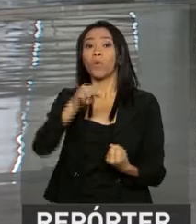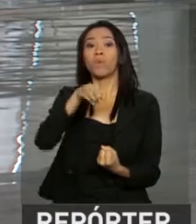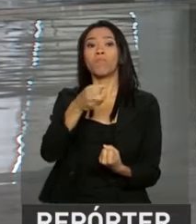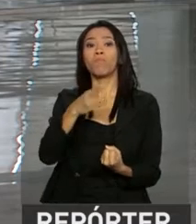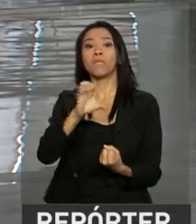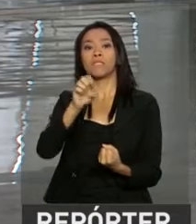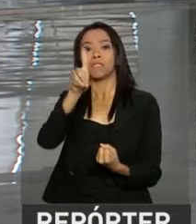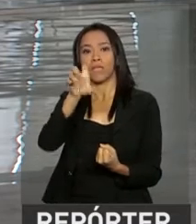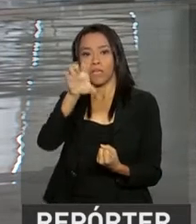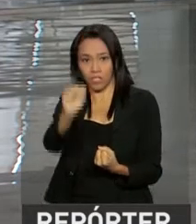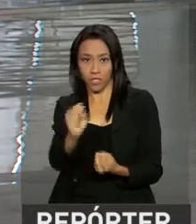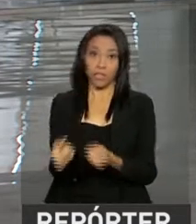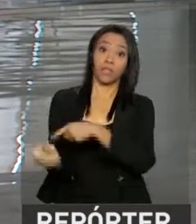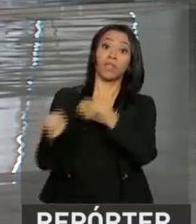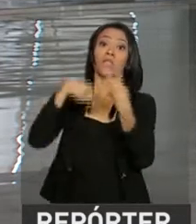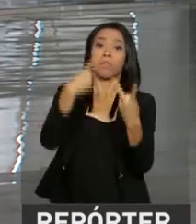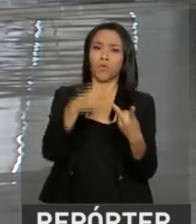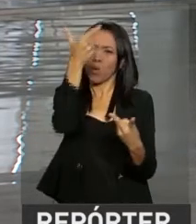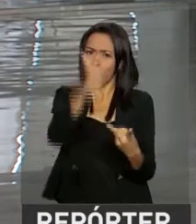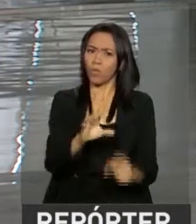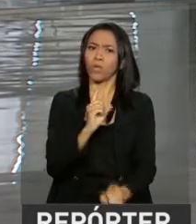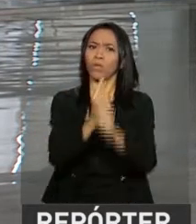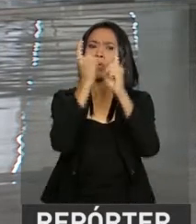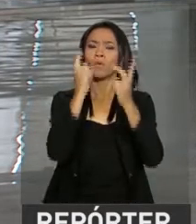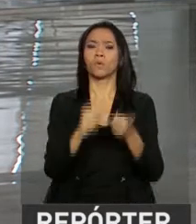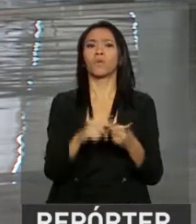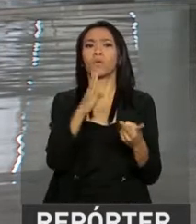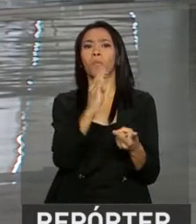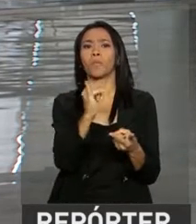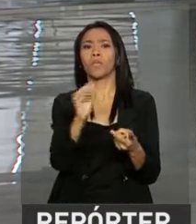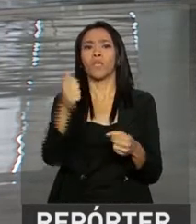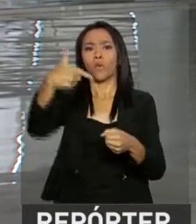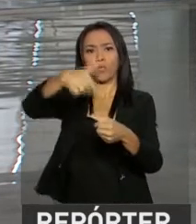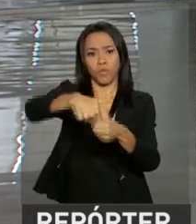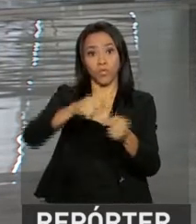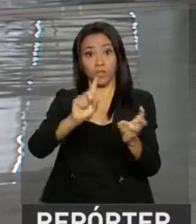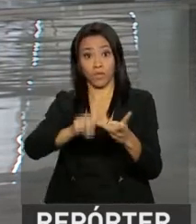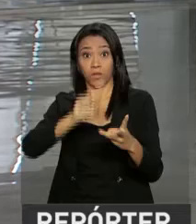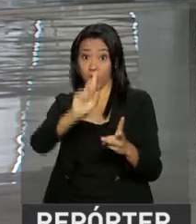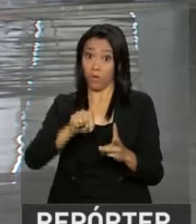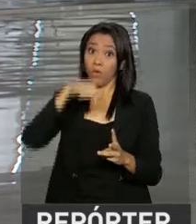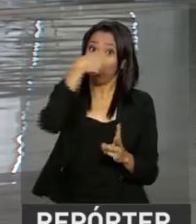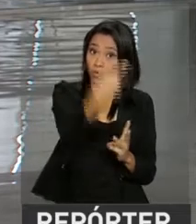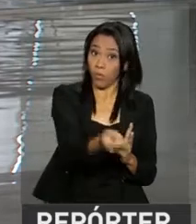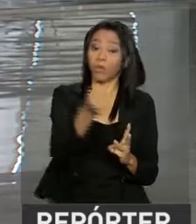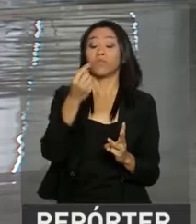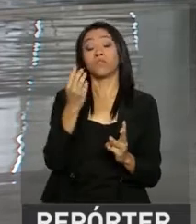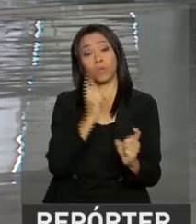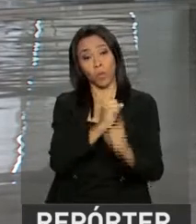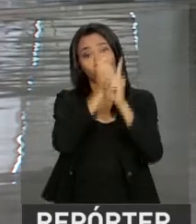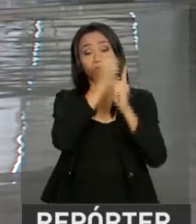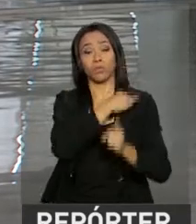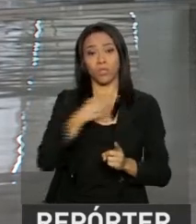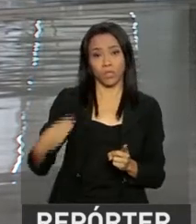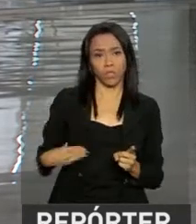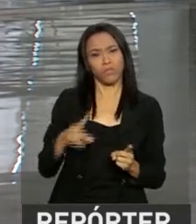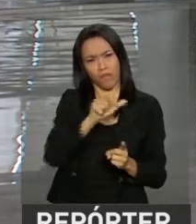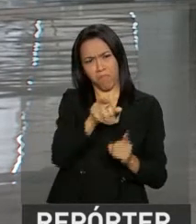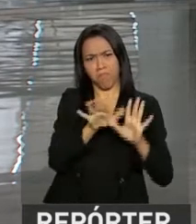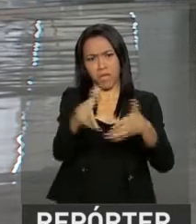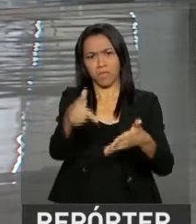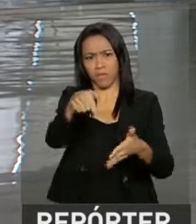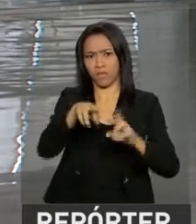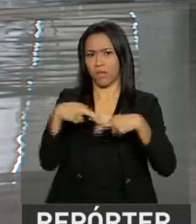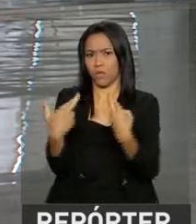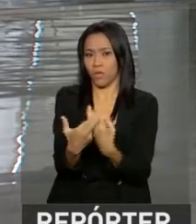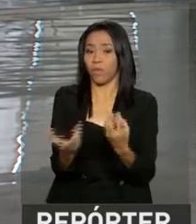setor de biocombustíveis o ministro de minas e energia fernando coelho filho também vai participar dessa reunião